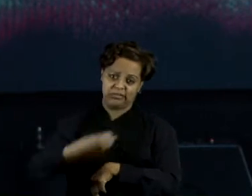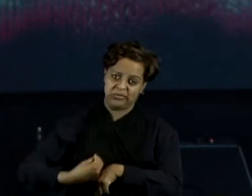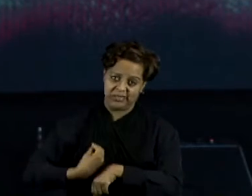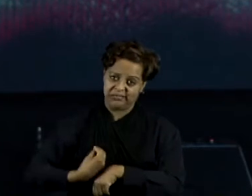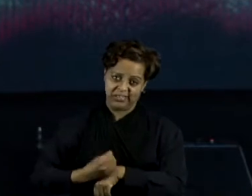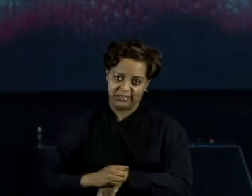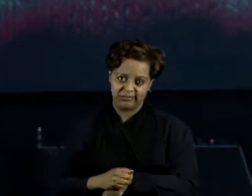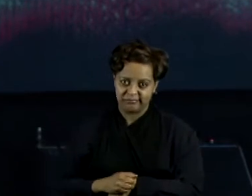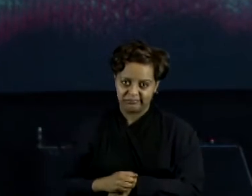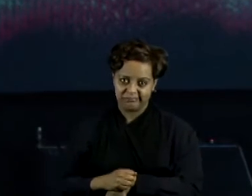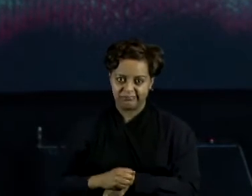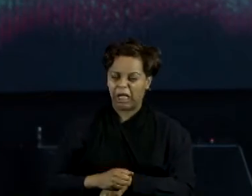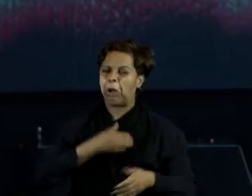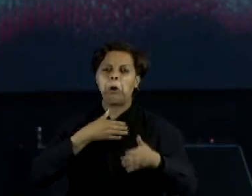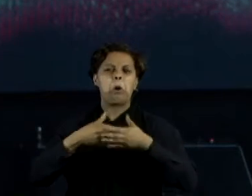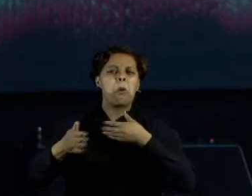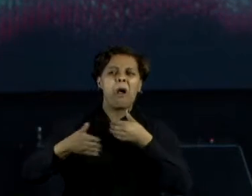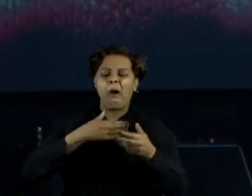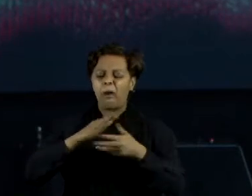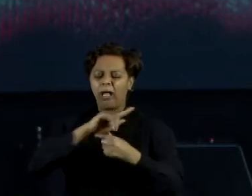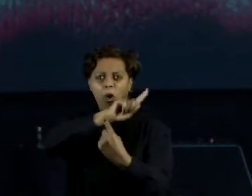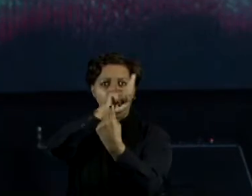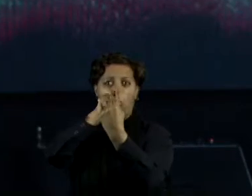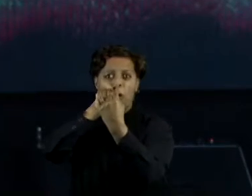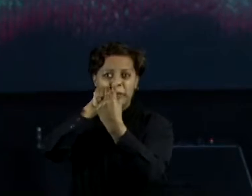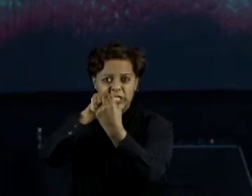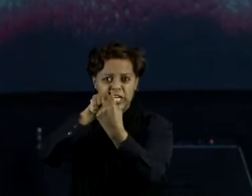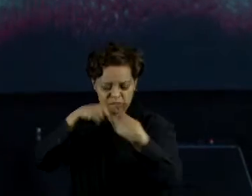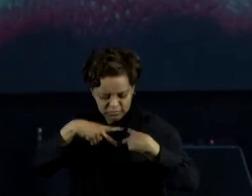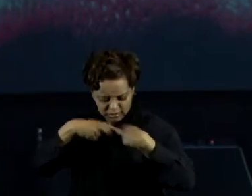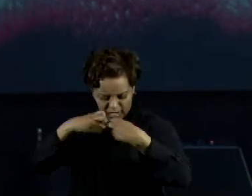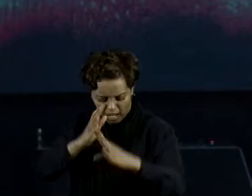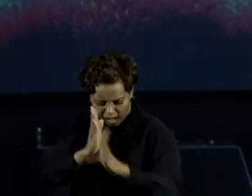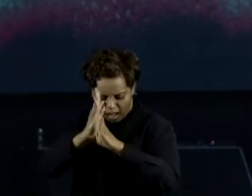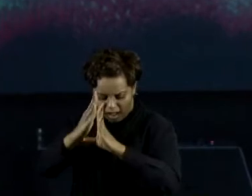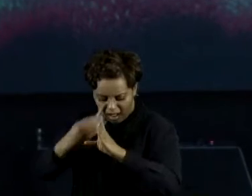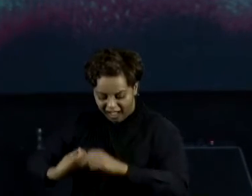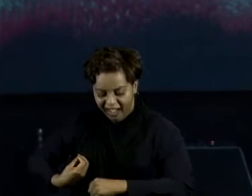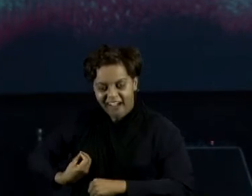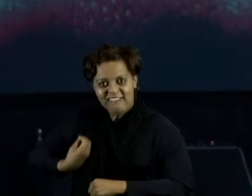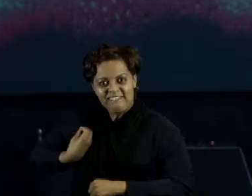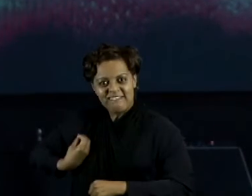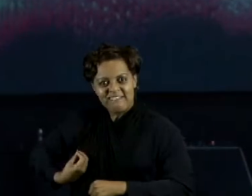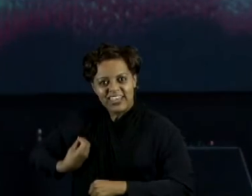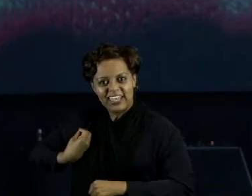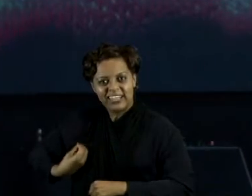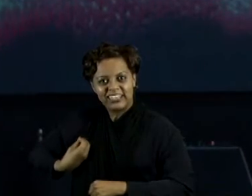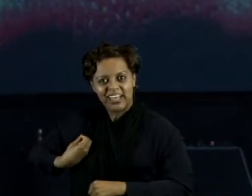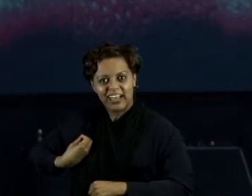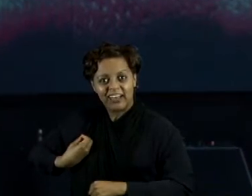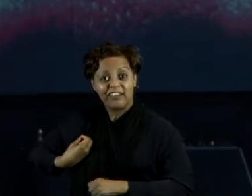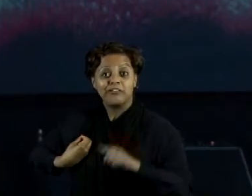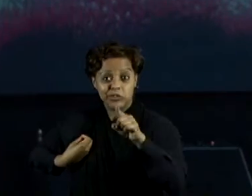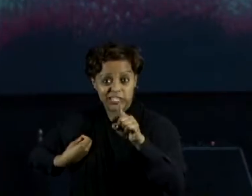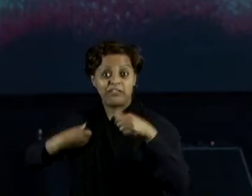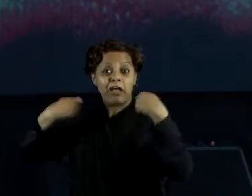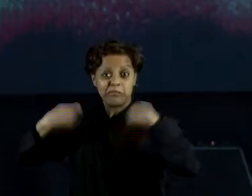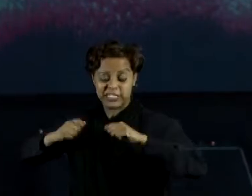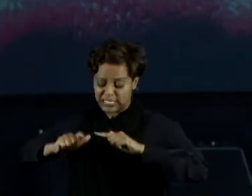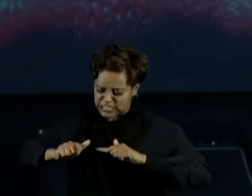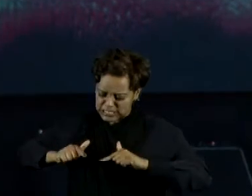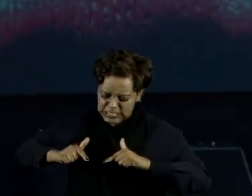Porque qualquer que seja o propósito de Deus na tua vida, ele vai ser mantido à custa de trabalho e